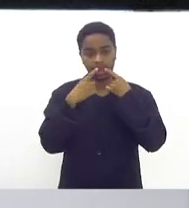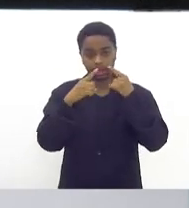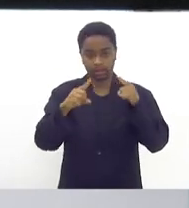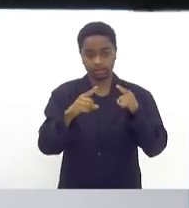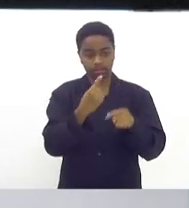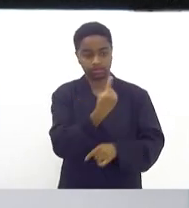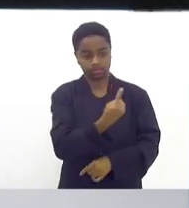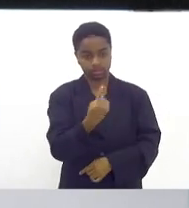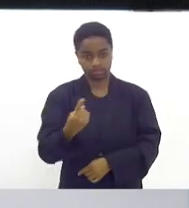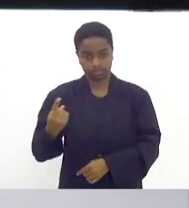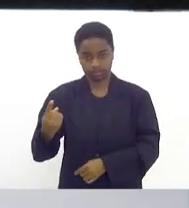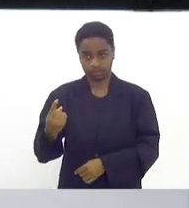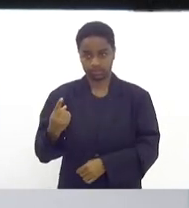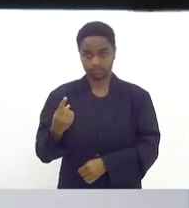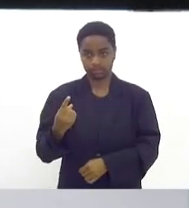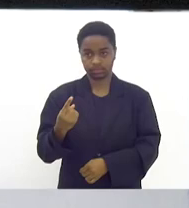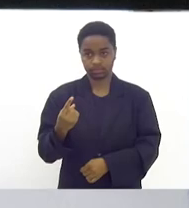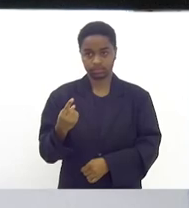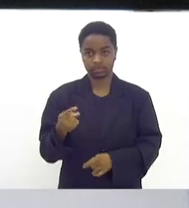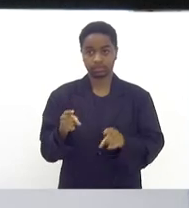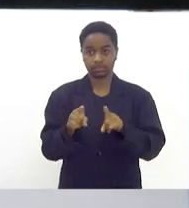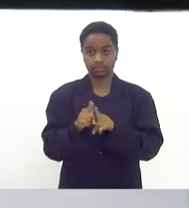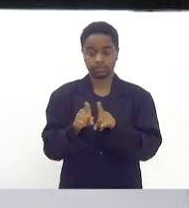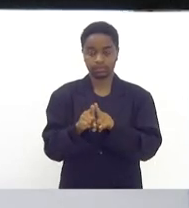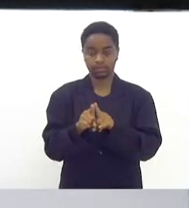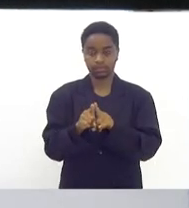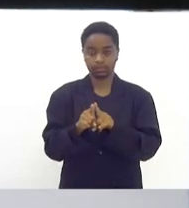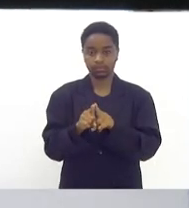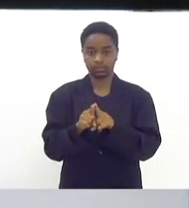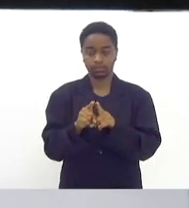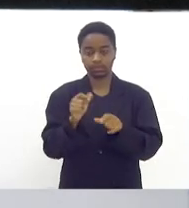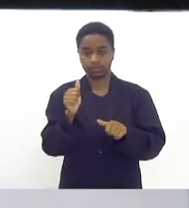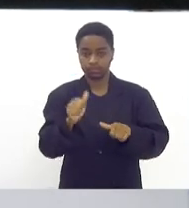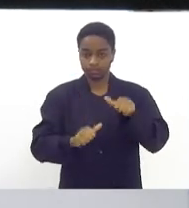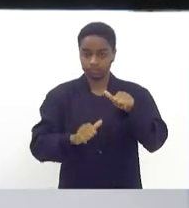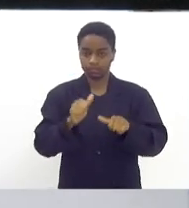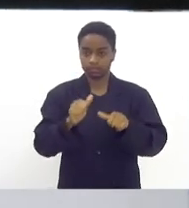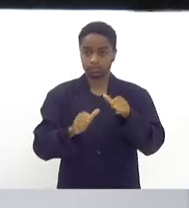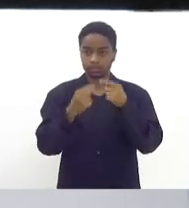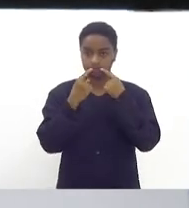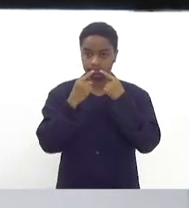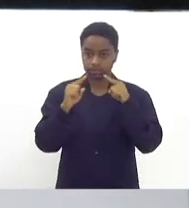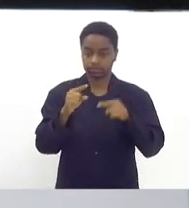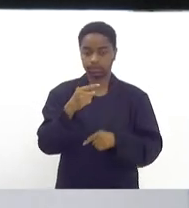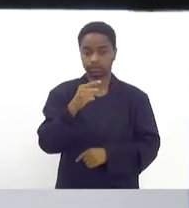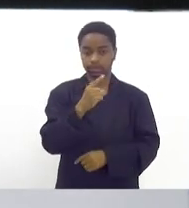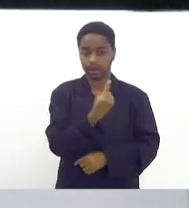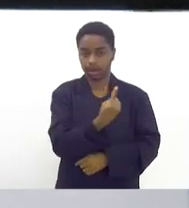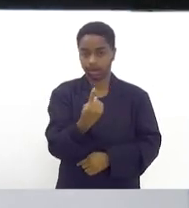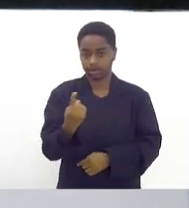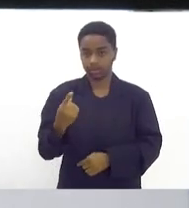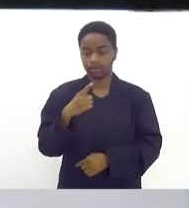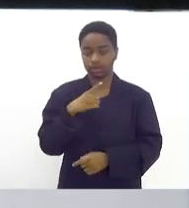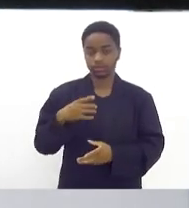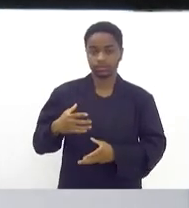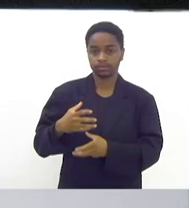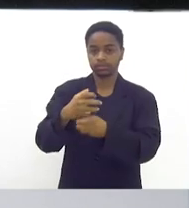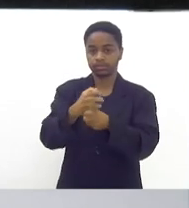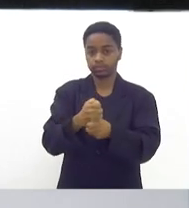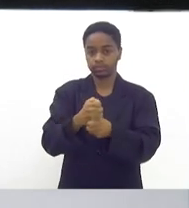individualizada e esta apuração esta reclamação individualizada ela entra lá no cmputo